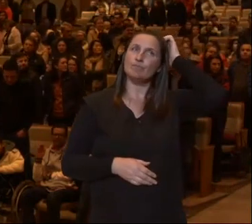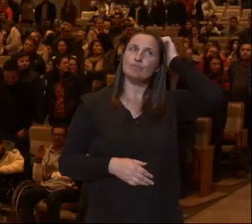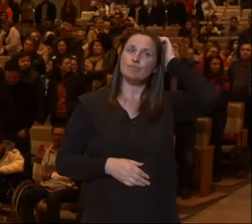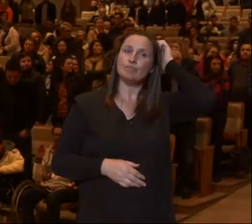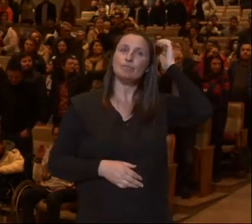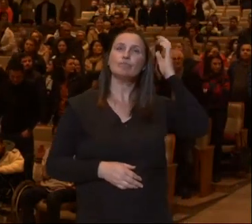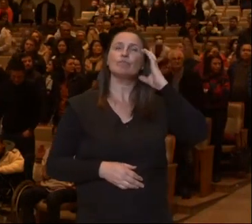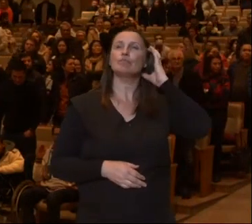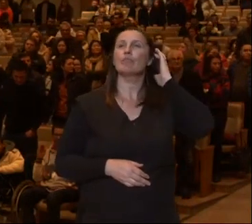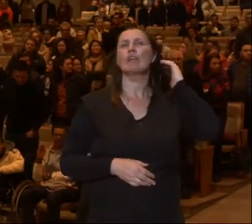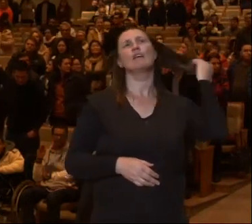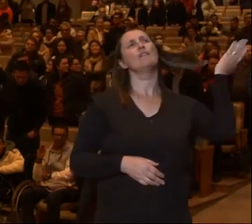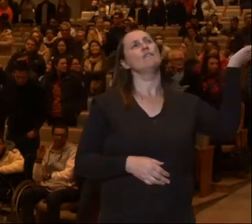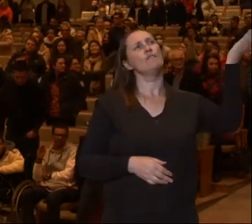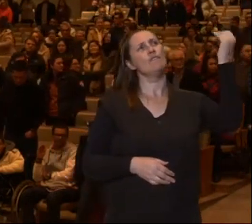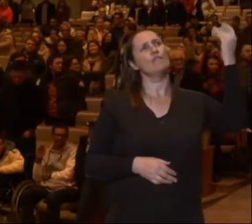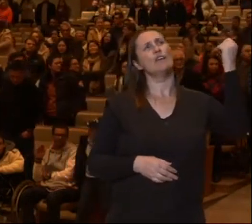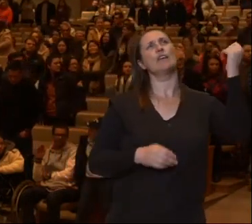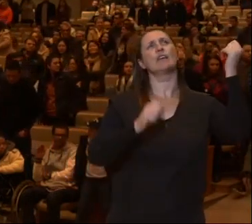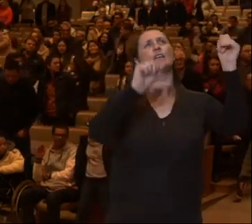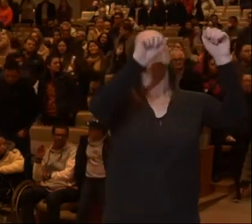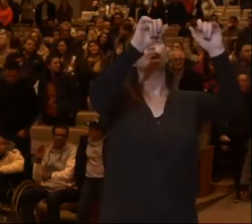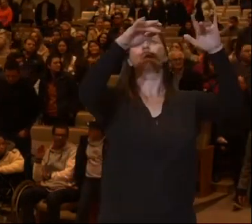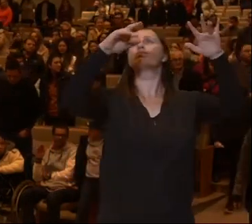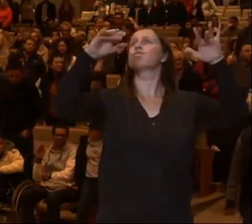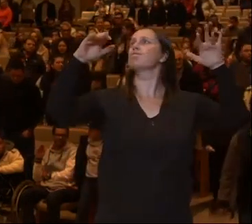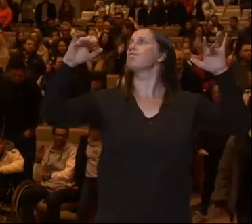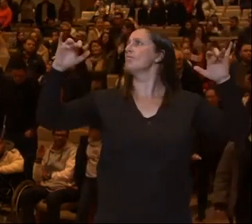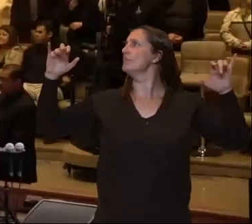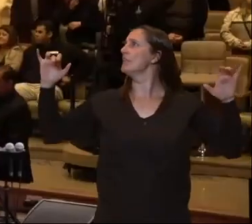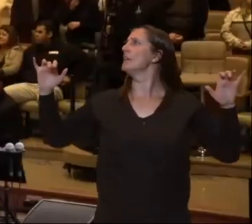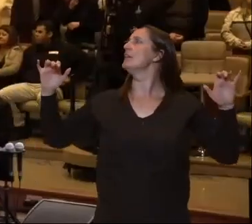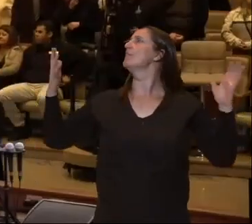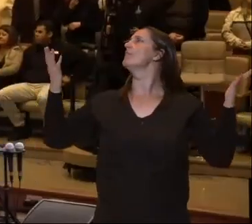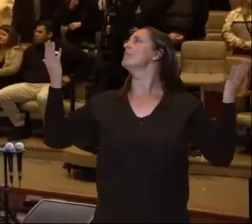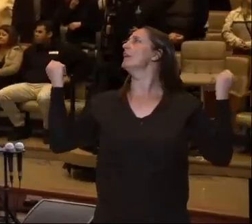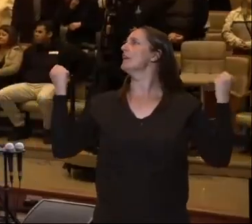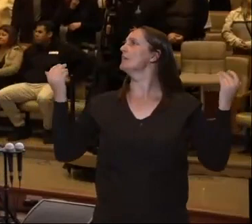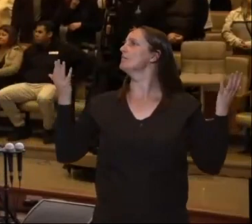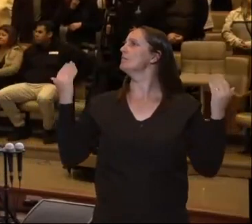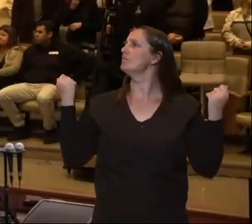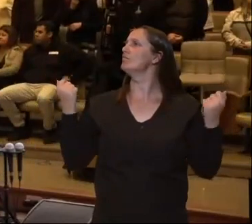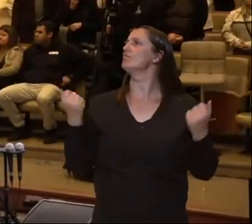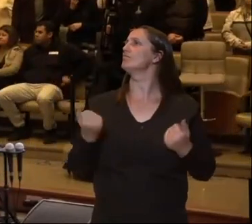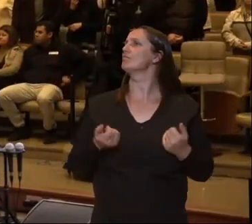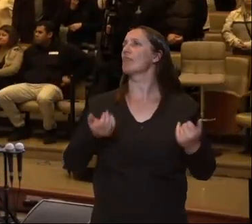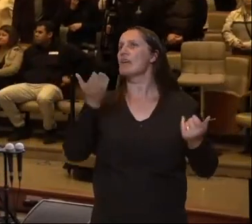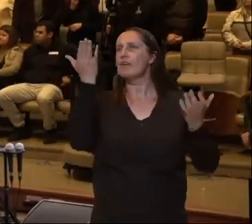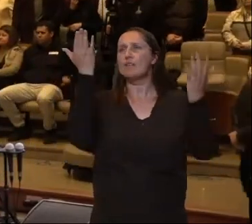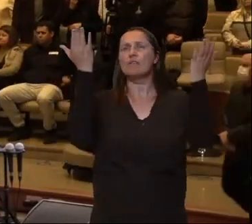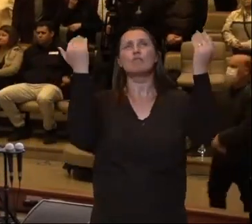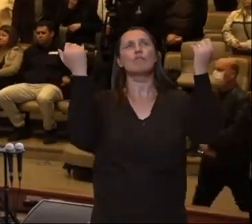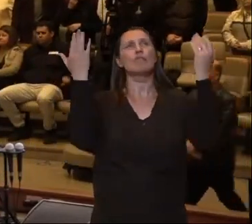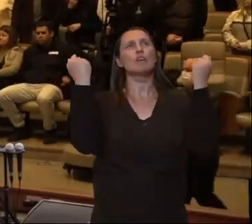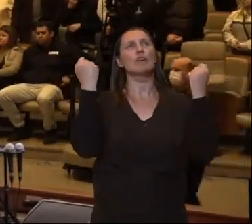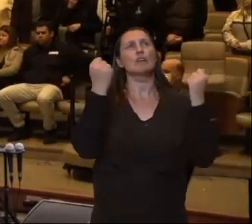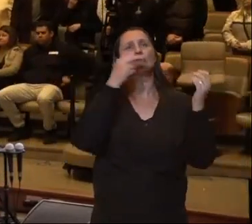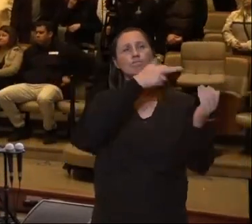Isso, desce lá do fundo, lá de trás da galeria, desce para cá. Aleluia. Venha.